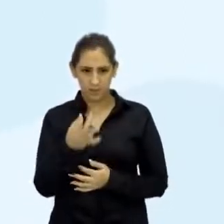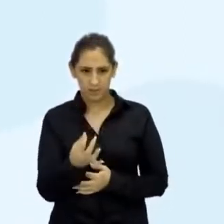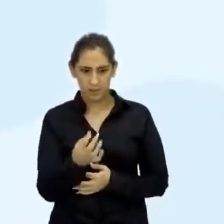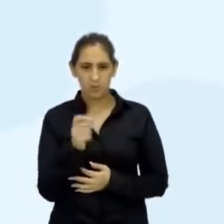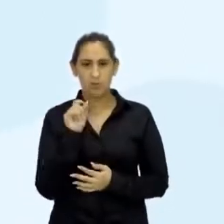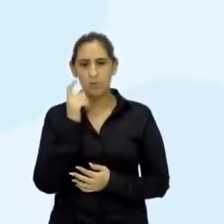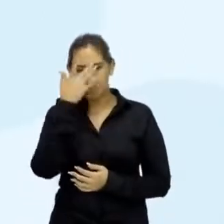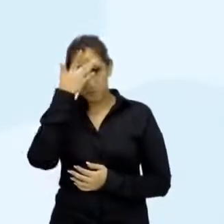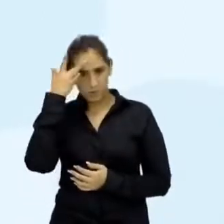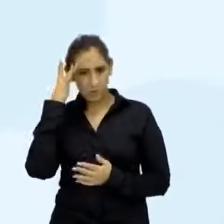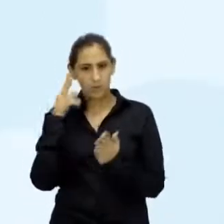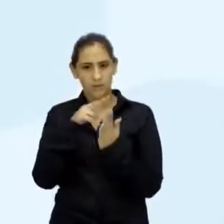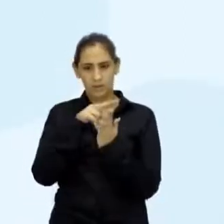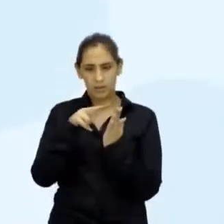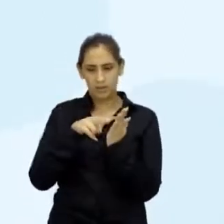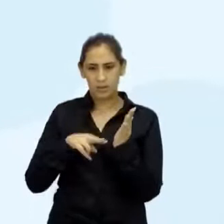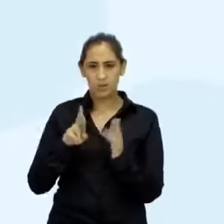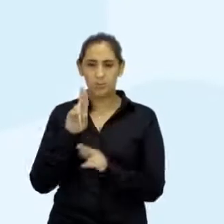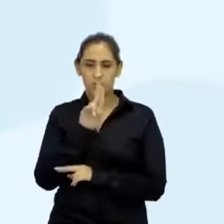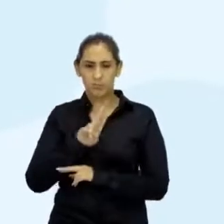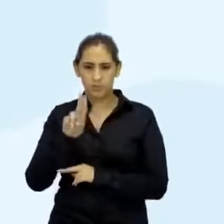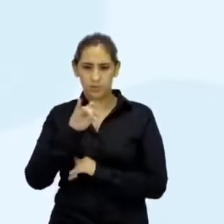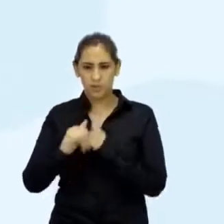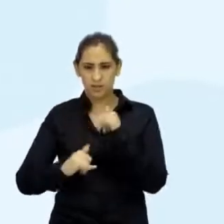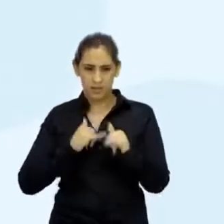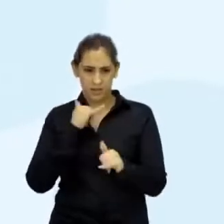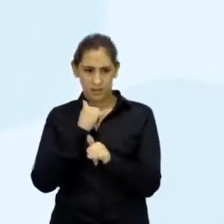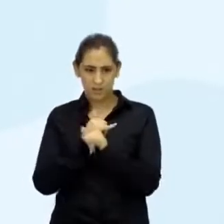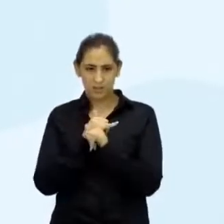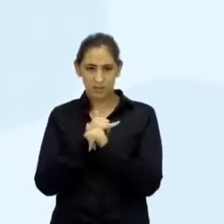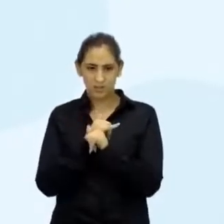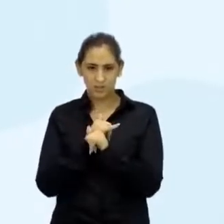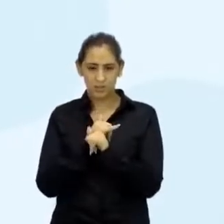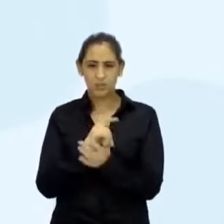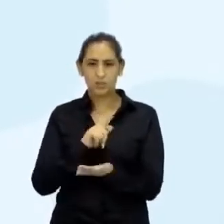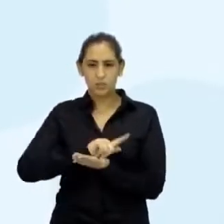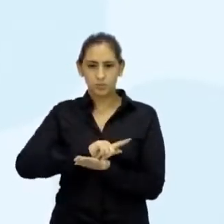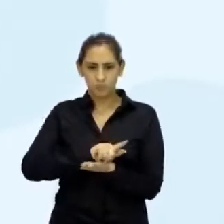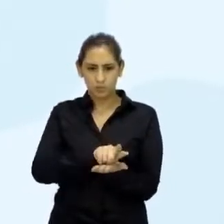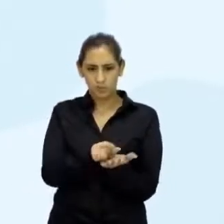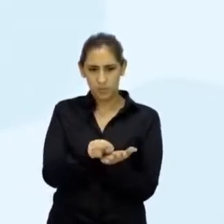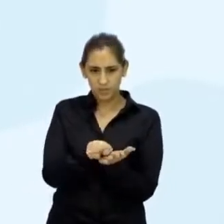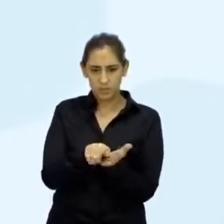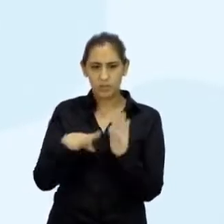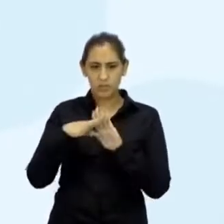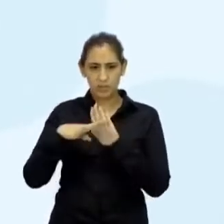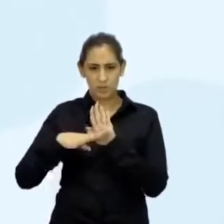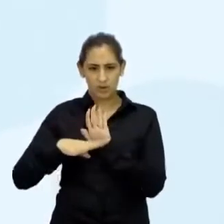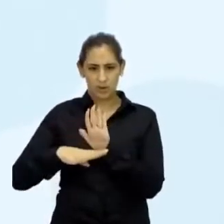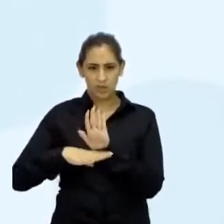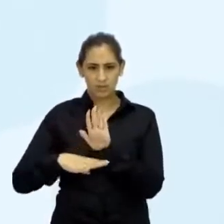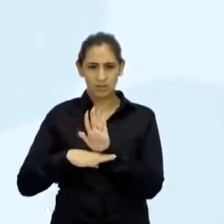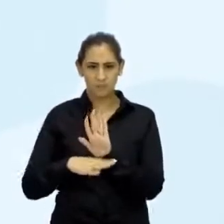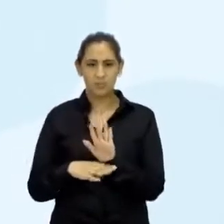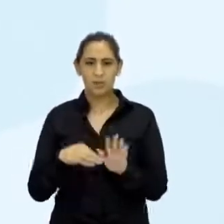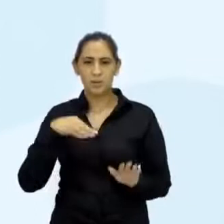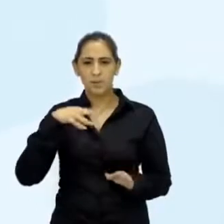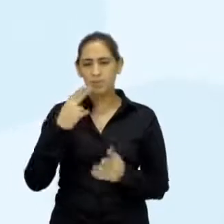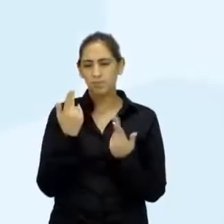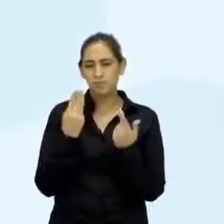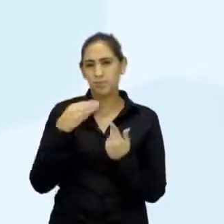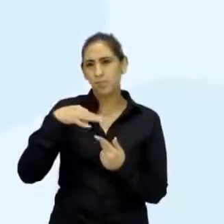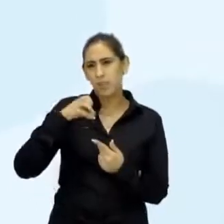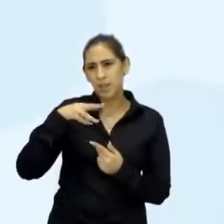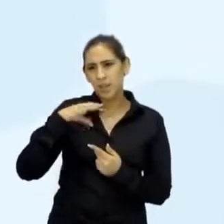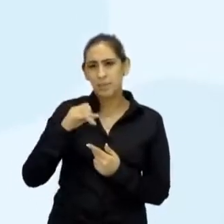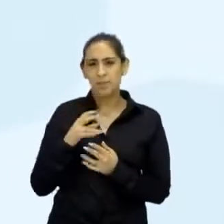que lê utilizando a internet, só a internet, e todos os gêneros textuais que ela proporciona, tudo, né? Meme,